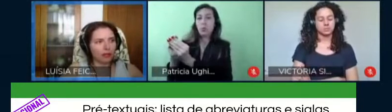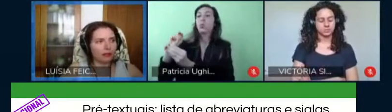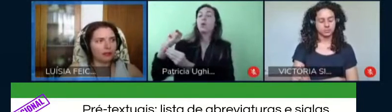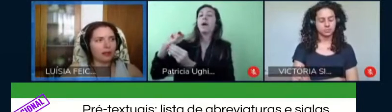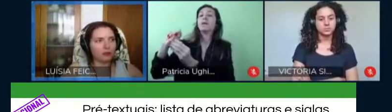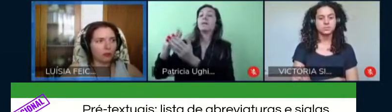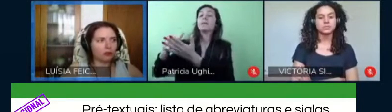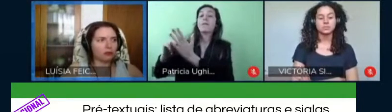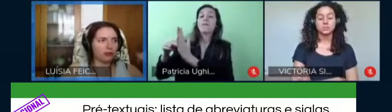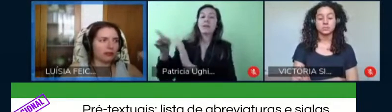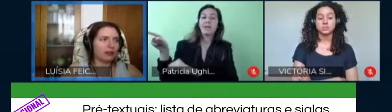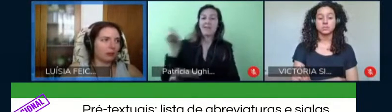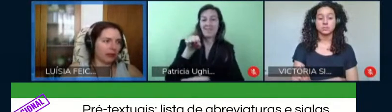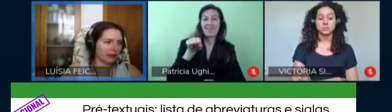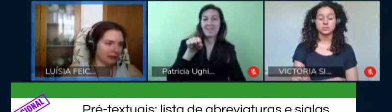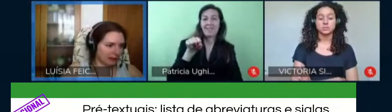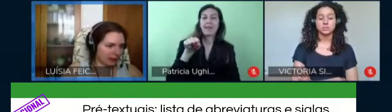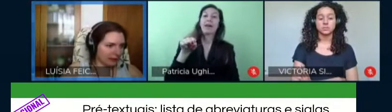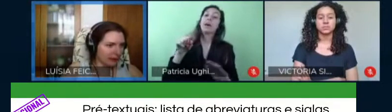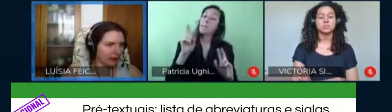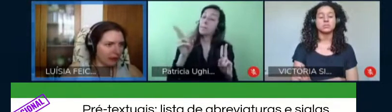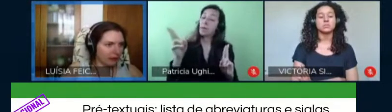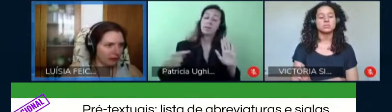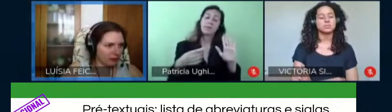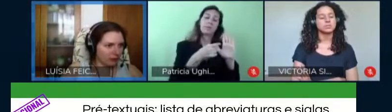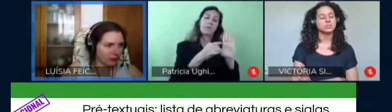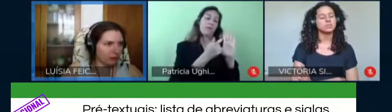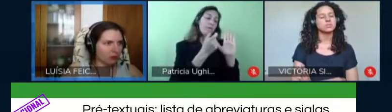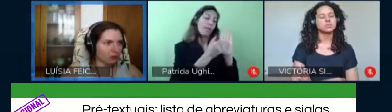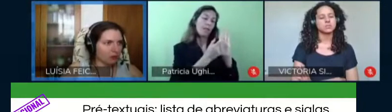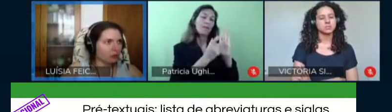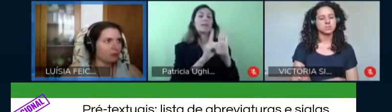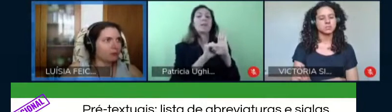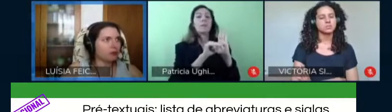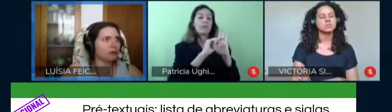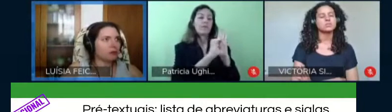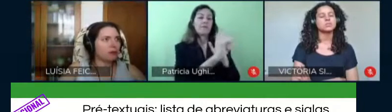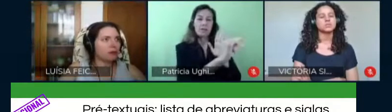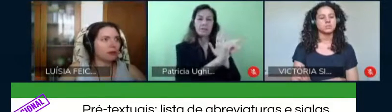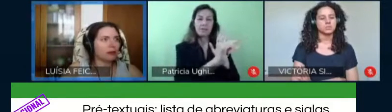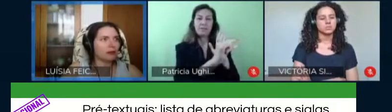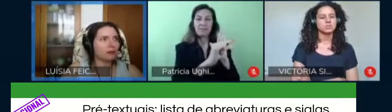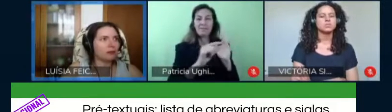próximas ocorrências é que tu pode utilizar apenas a sigla. Agora a gente vai para o